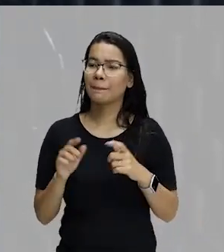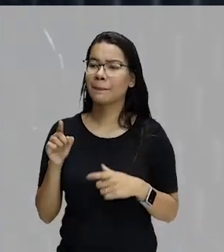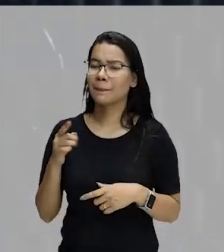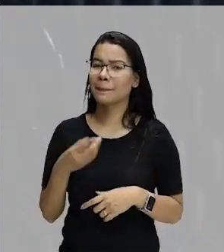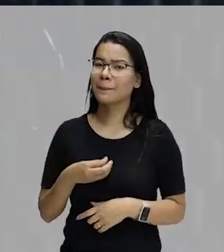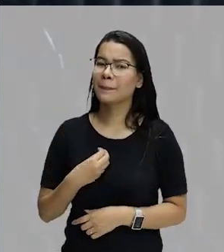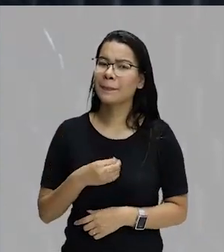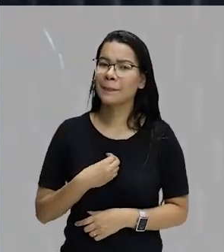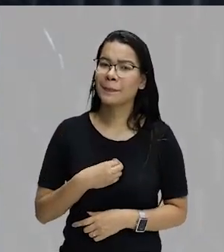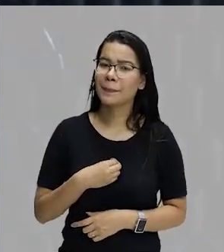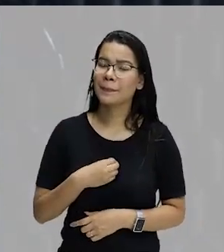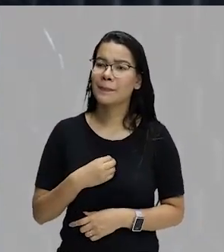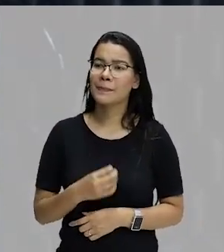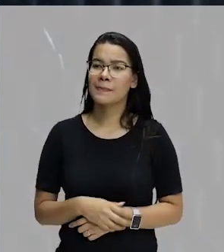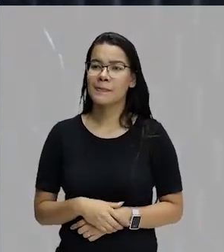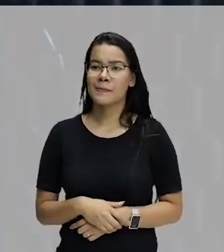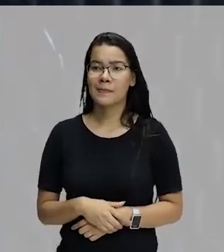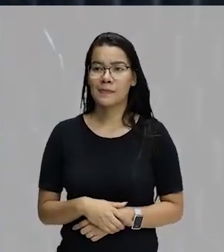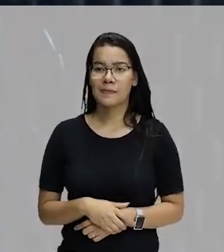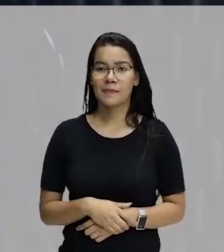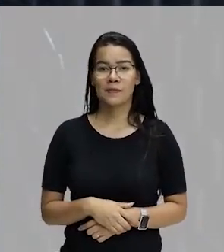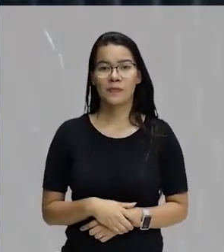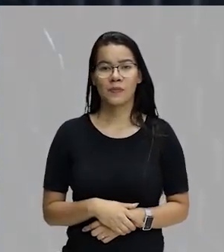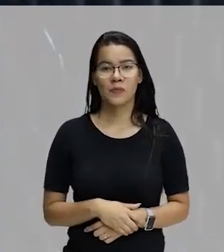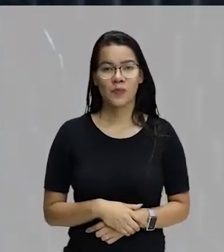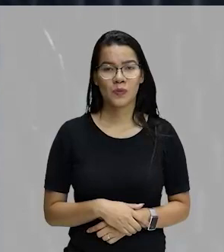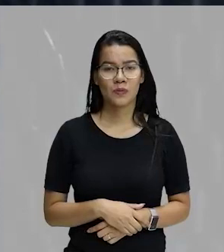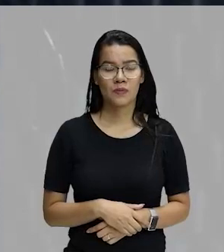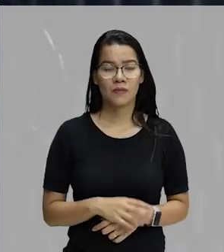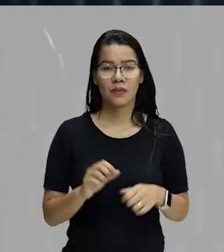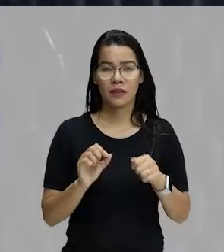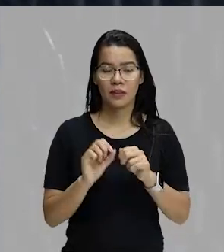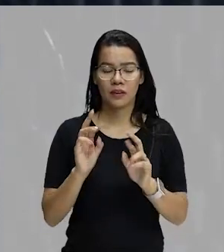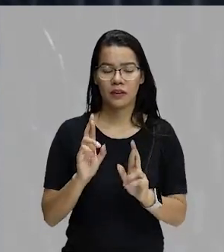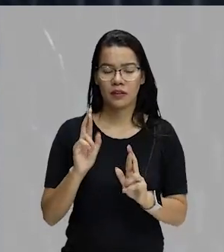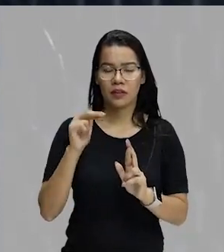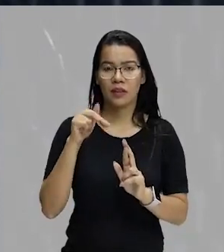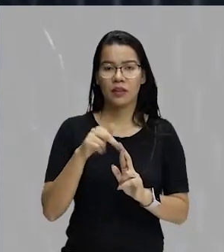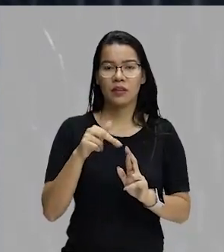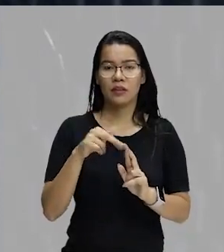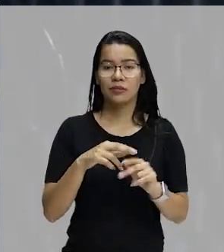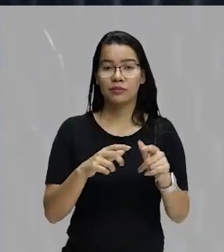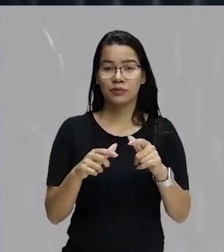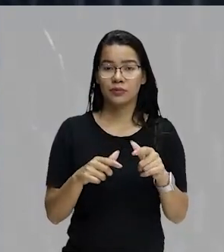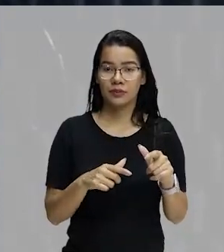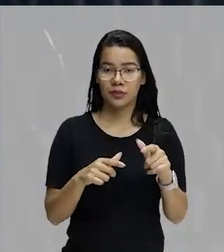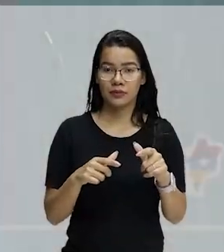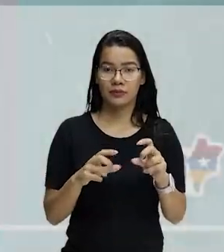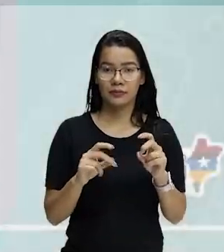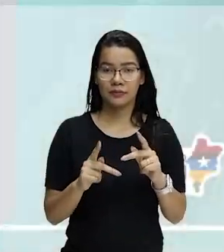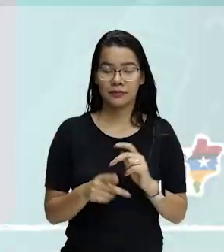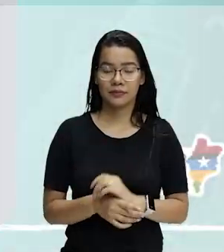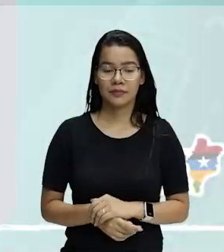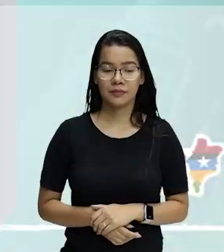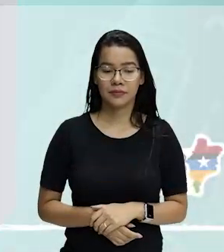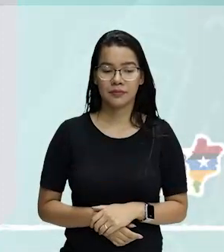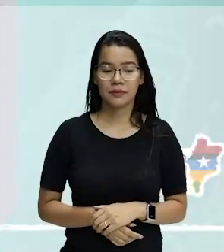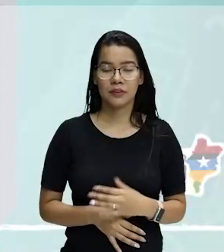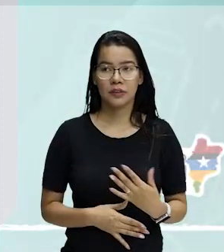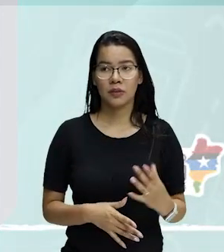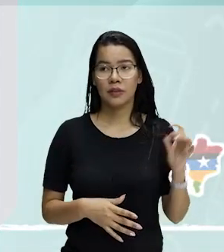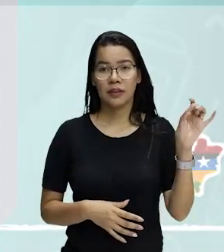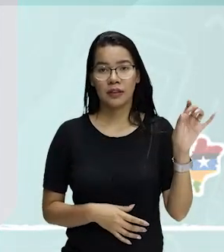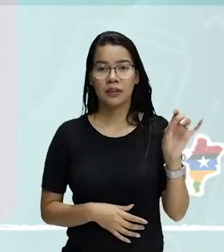vivem, ou onde eles ou elas moram, fazendo referência a um local. Bom? Então, cada